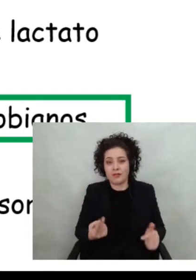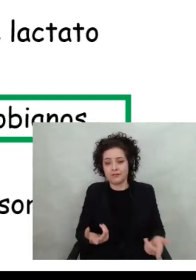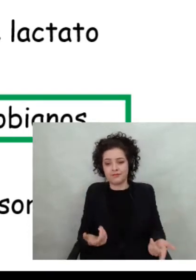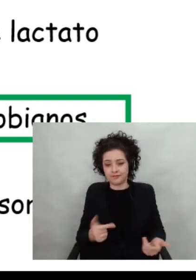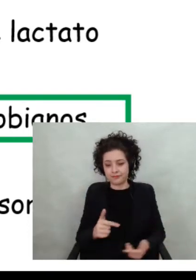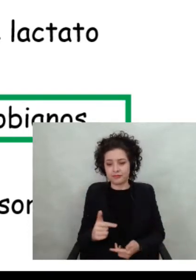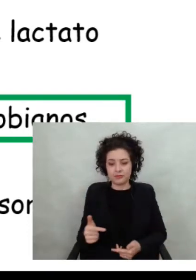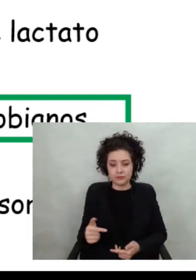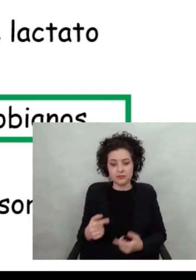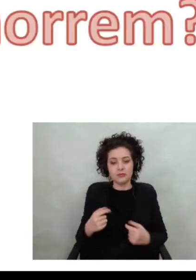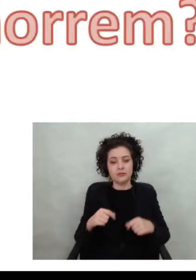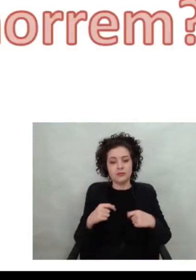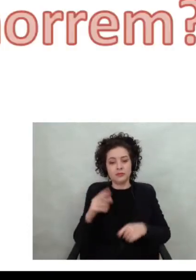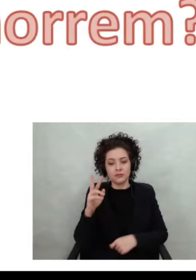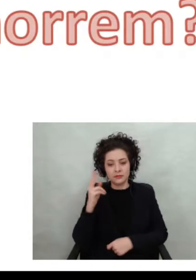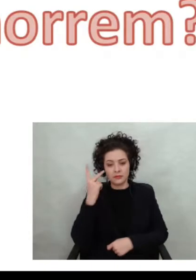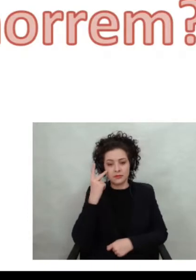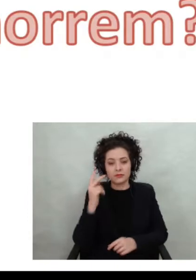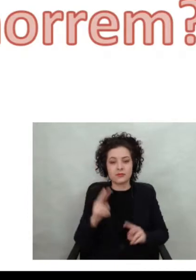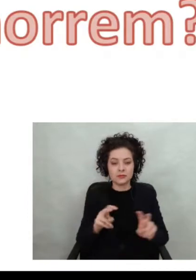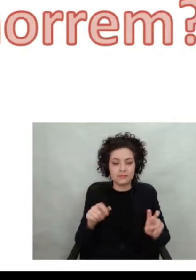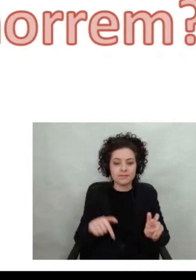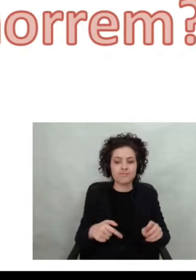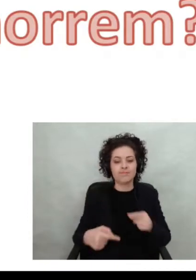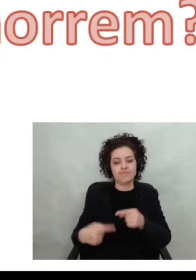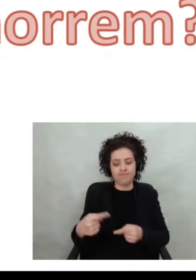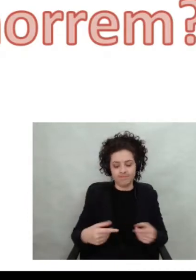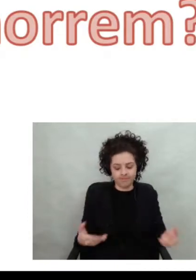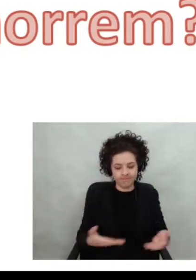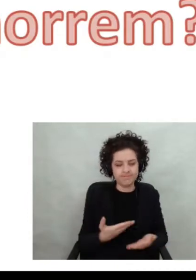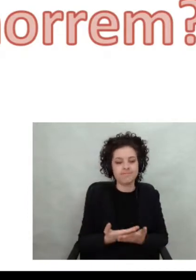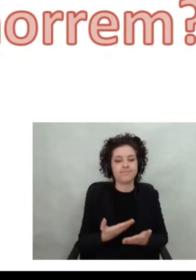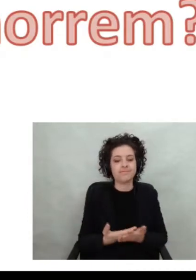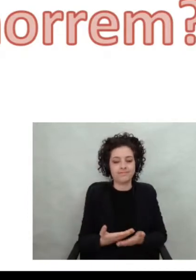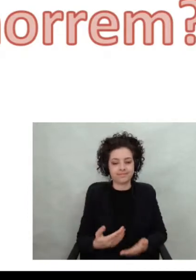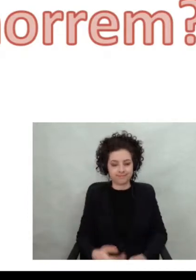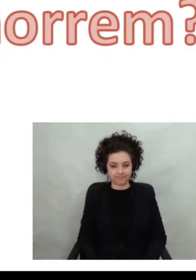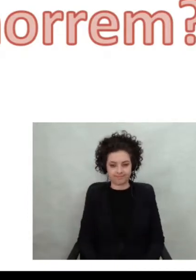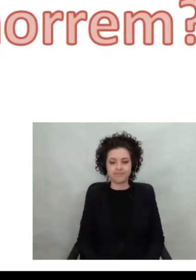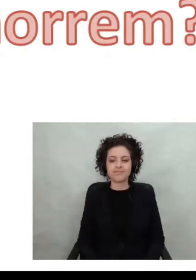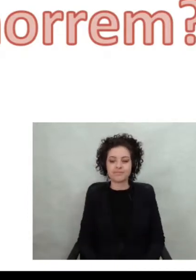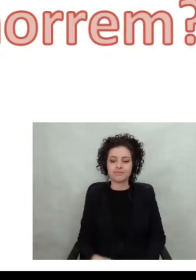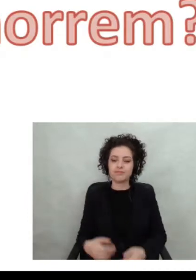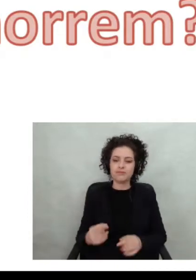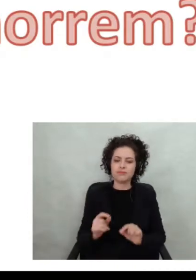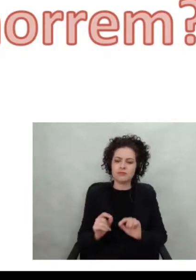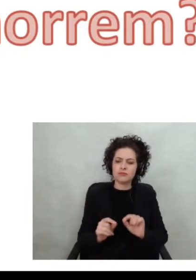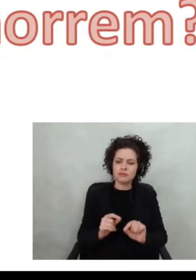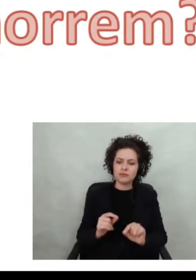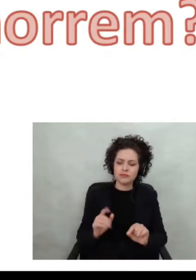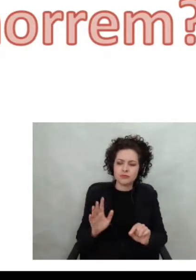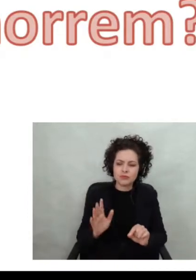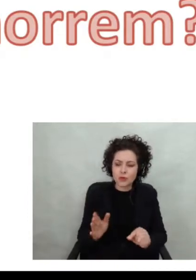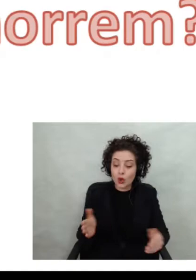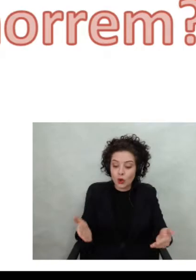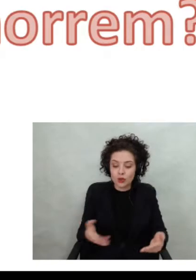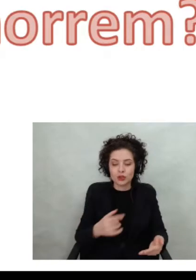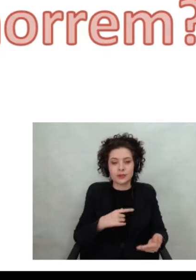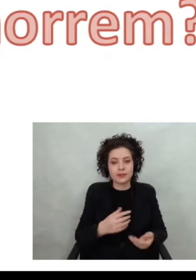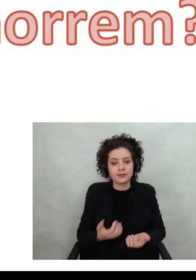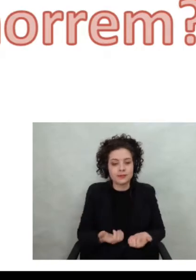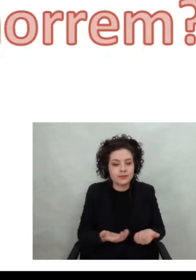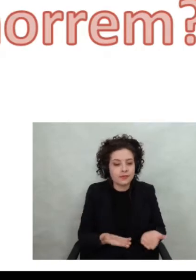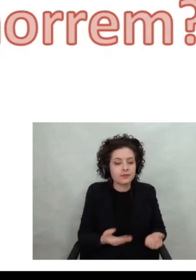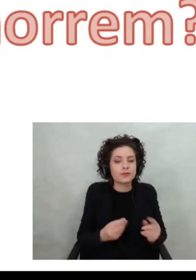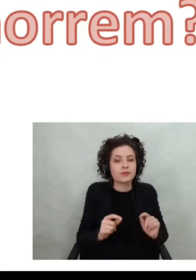mudar, e é sobre isso que nós teremos aí esta aula de o que temos de hoje em termos de